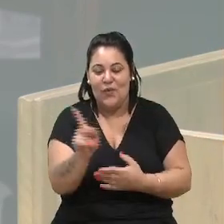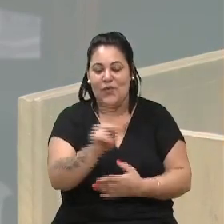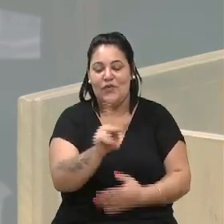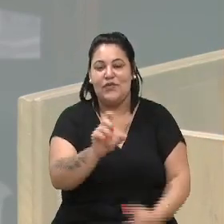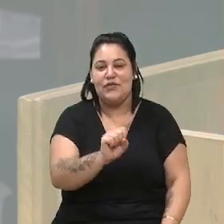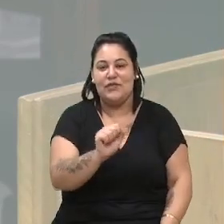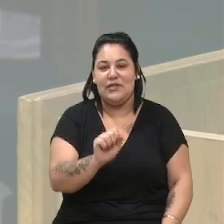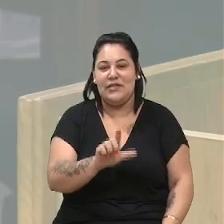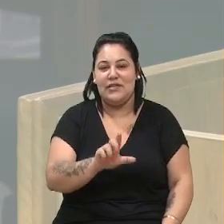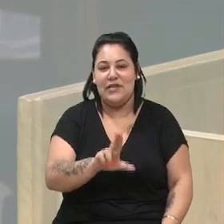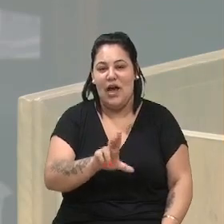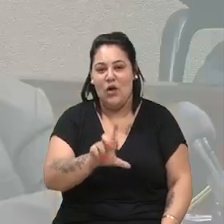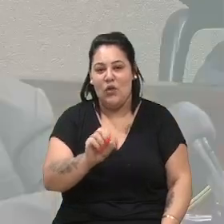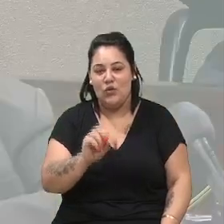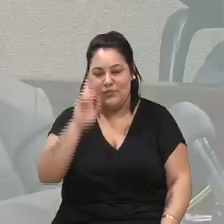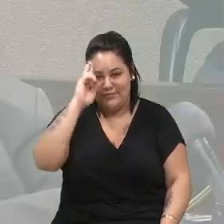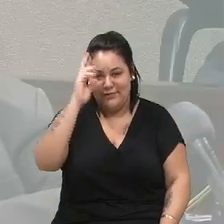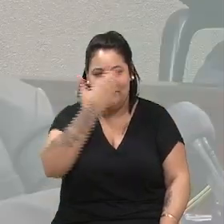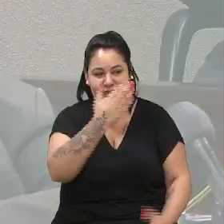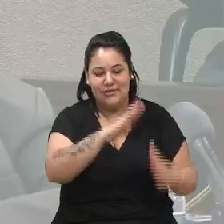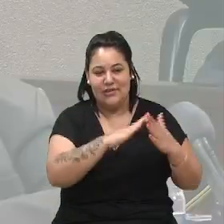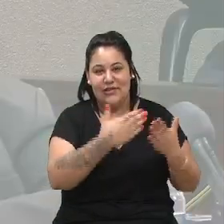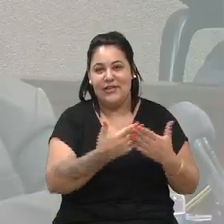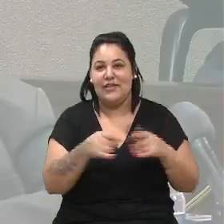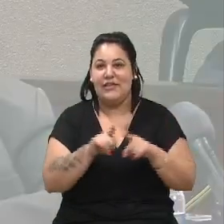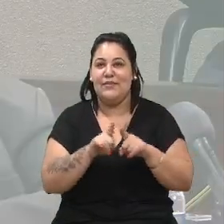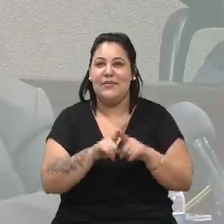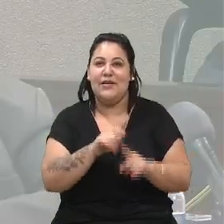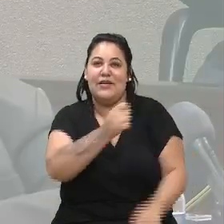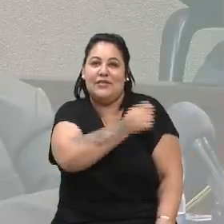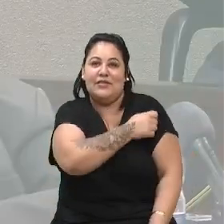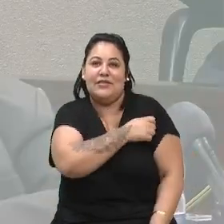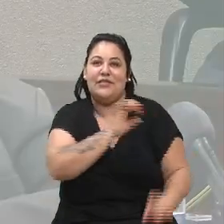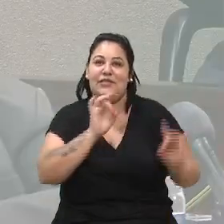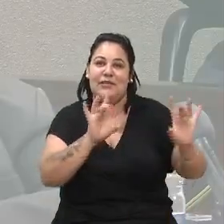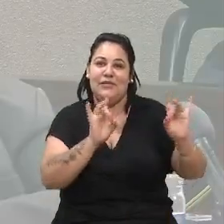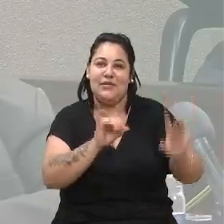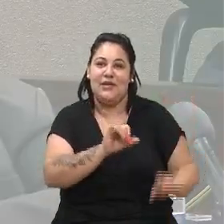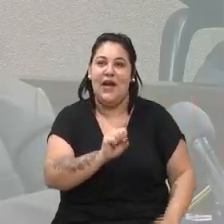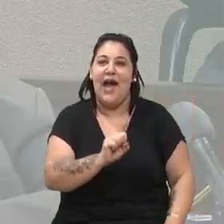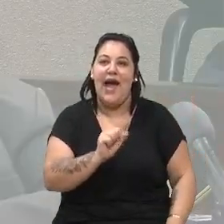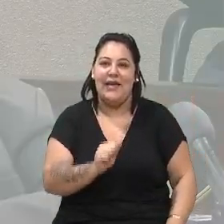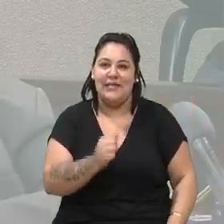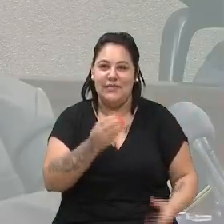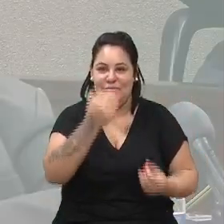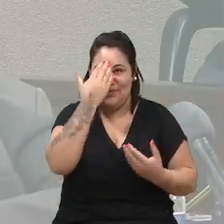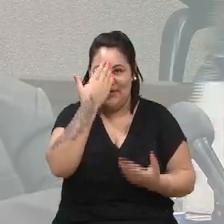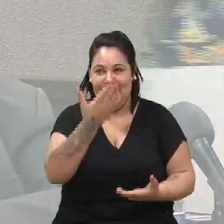Saulo, a direção da escola e as estudantes, em especial aqui a Isadora. Muito obrigada.